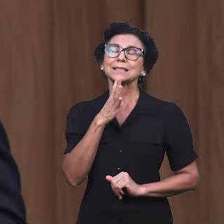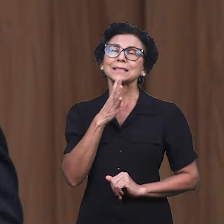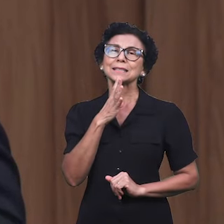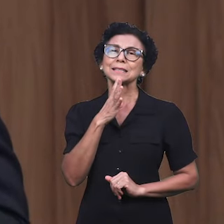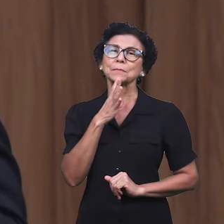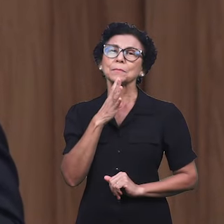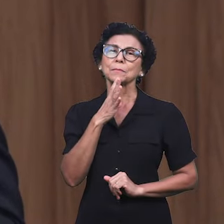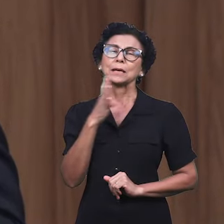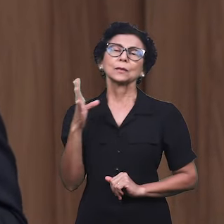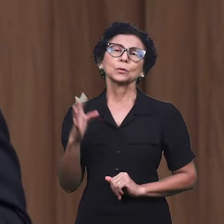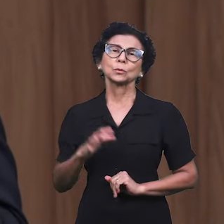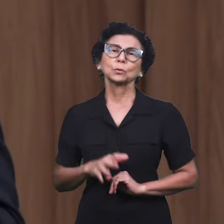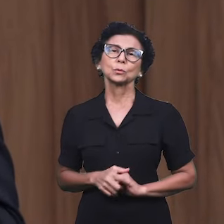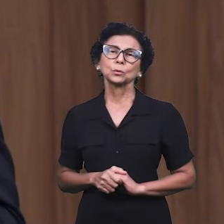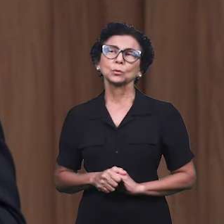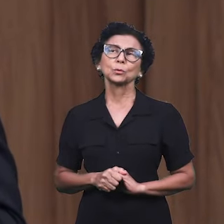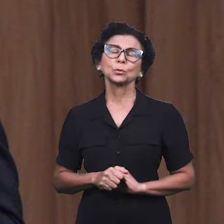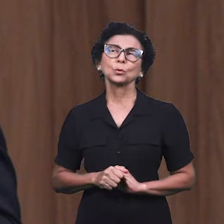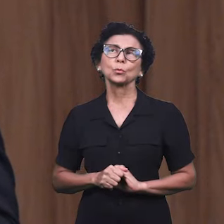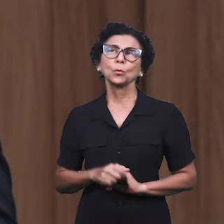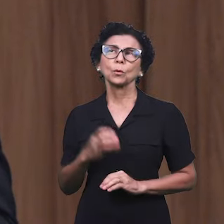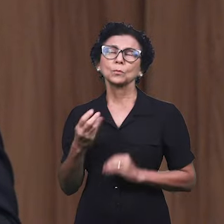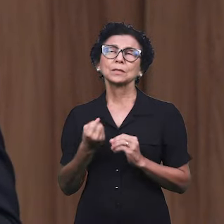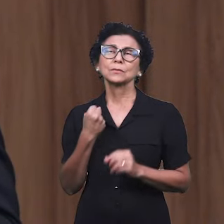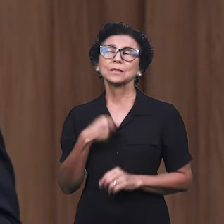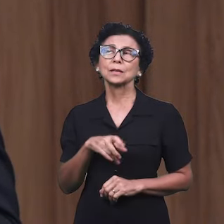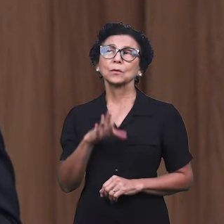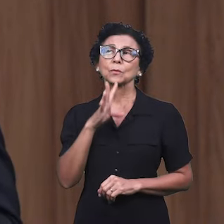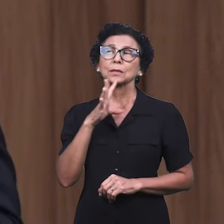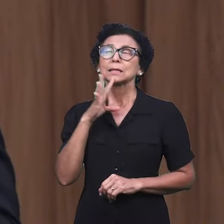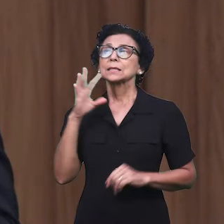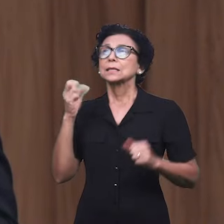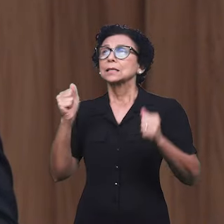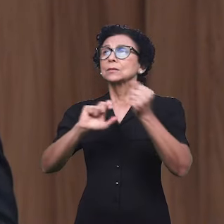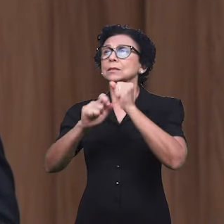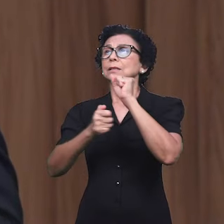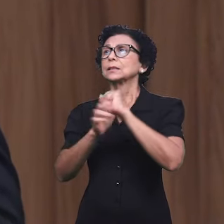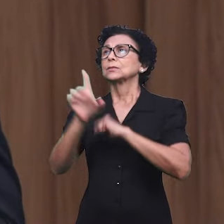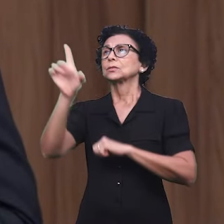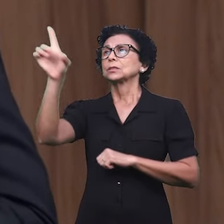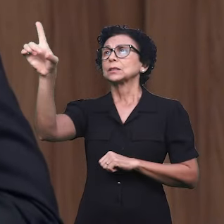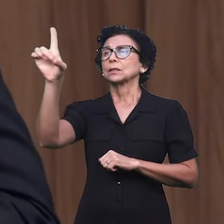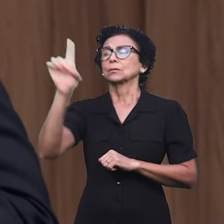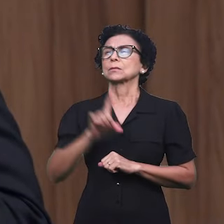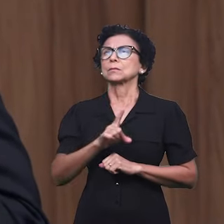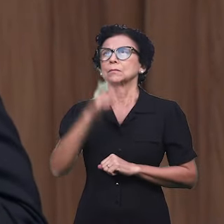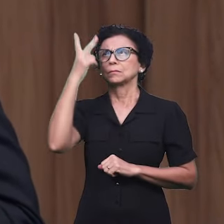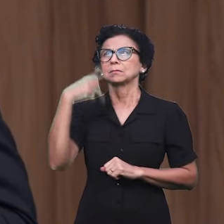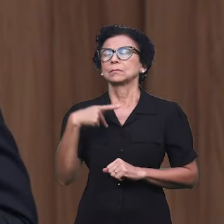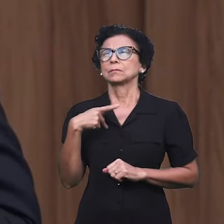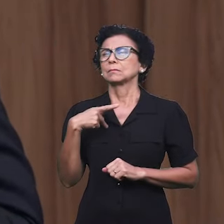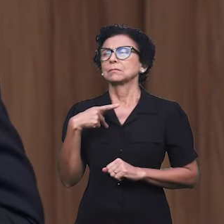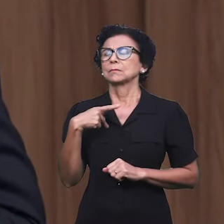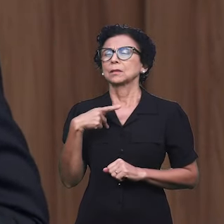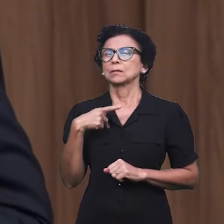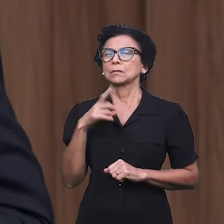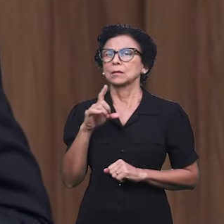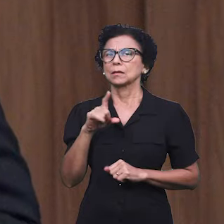só através da fé é possível transcender. Nós vamos fazer um comparativo até,